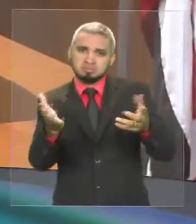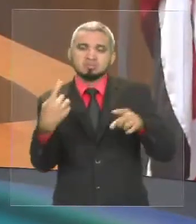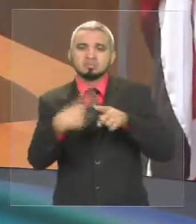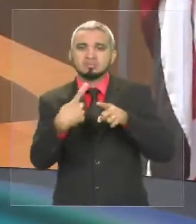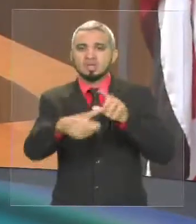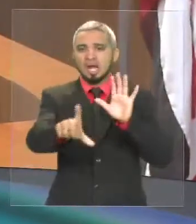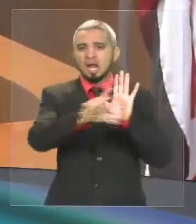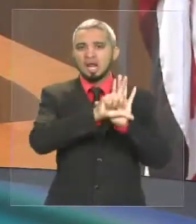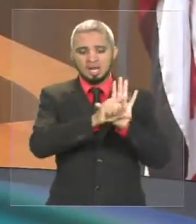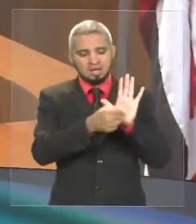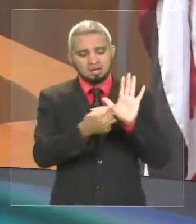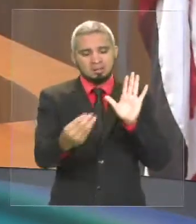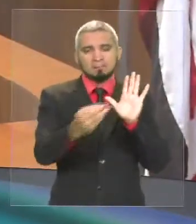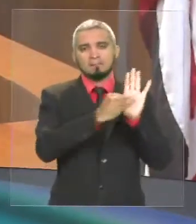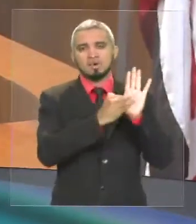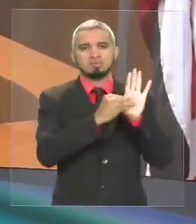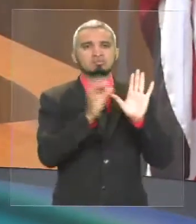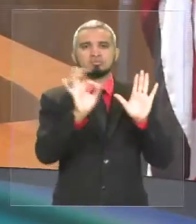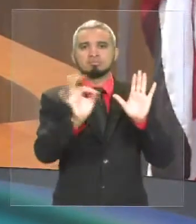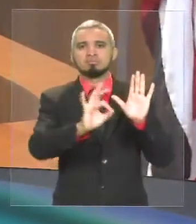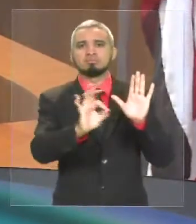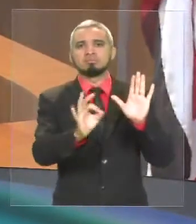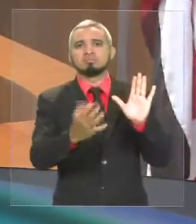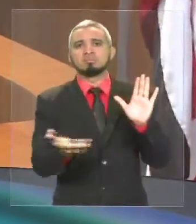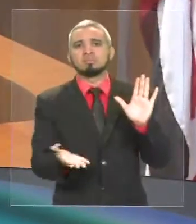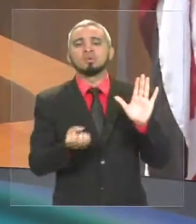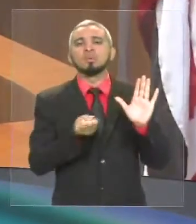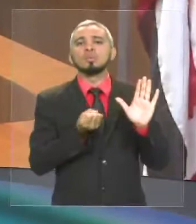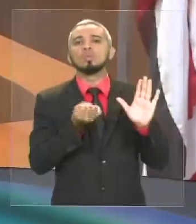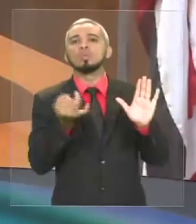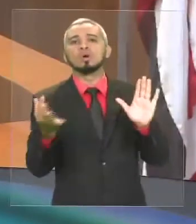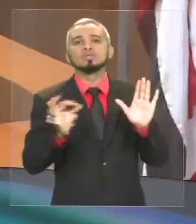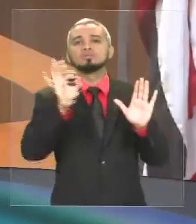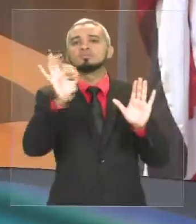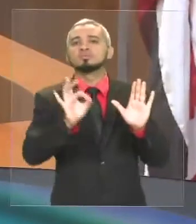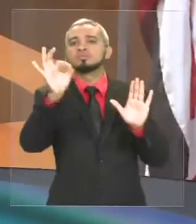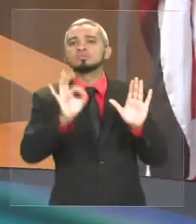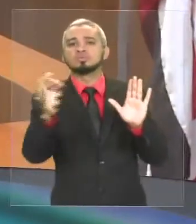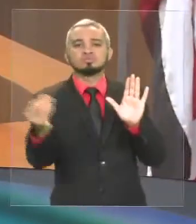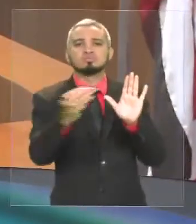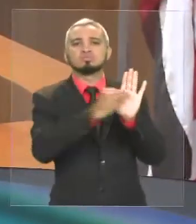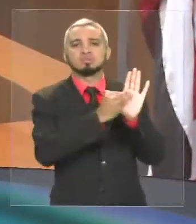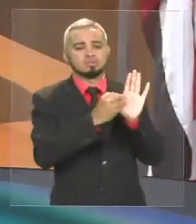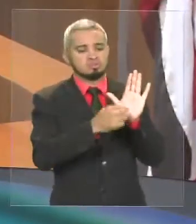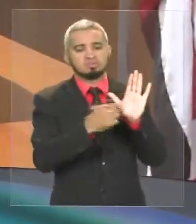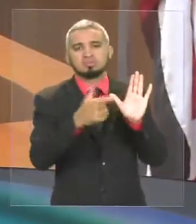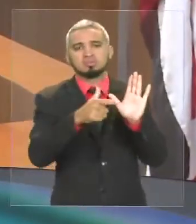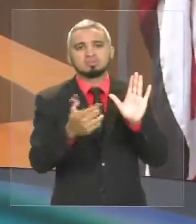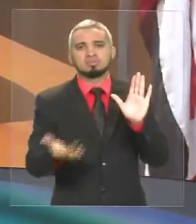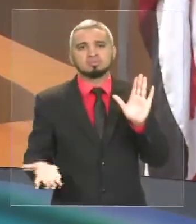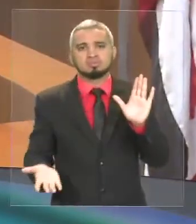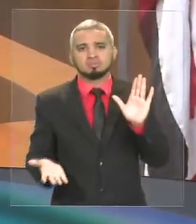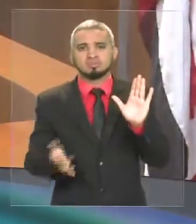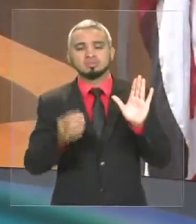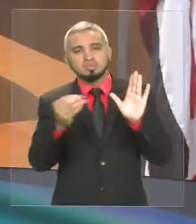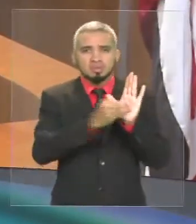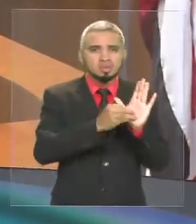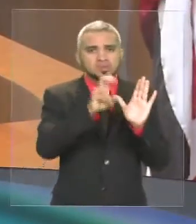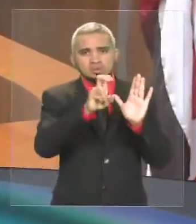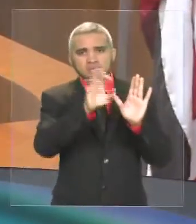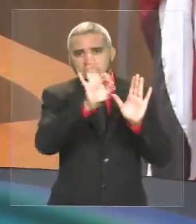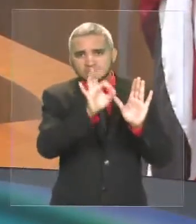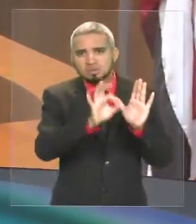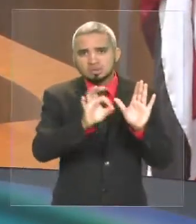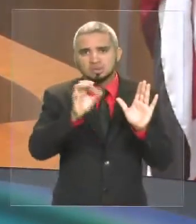não veio estabelecendo que a contrapartida do município em relação à pavimentação, deputado Rafael Leitor, é 5%, é